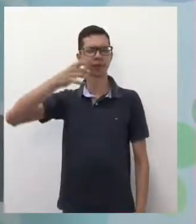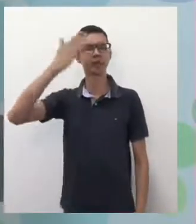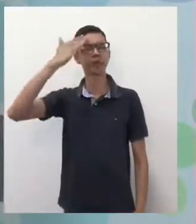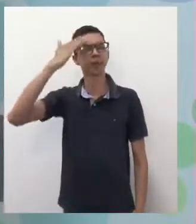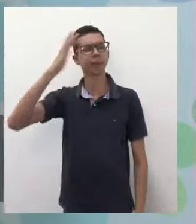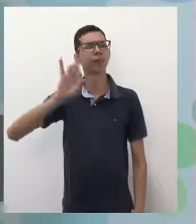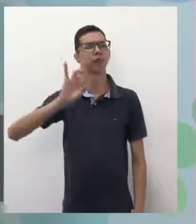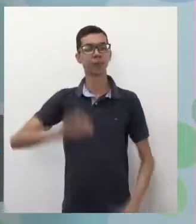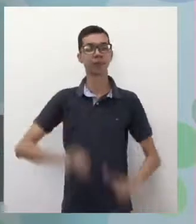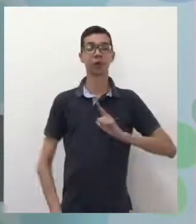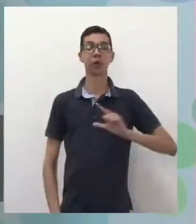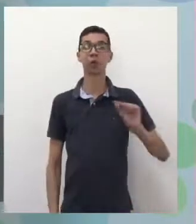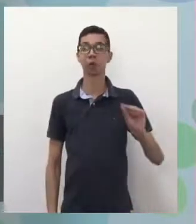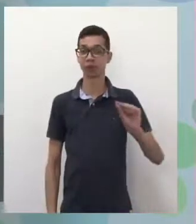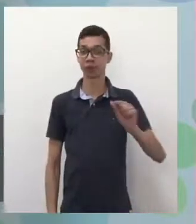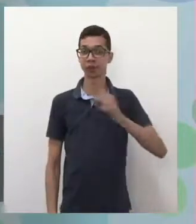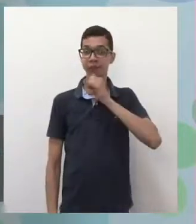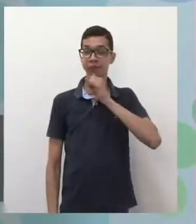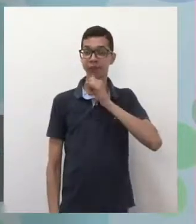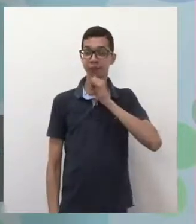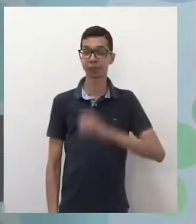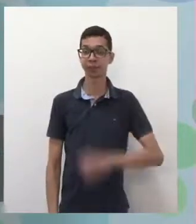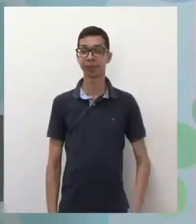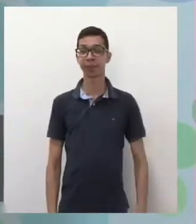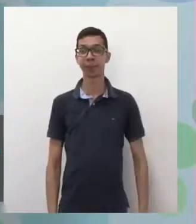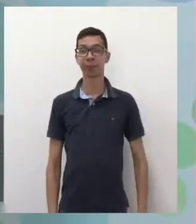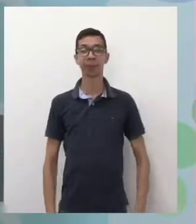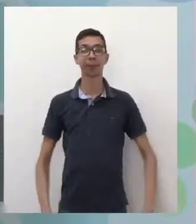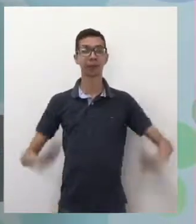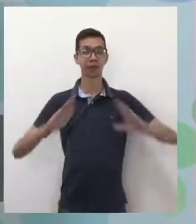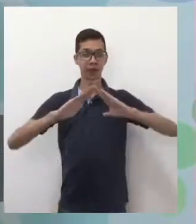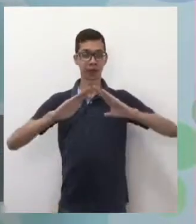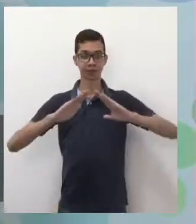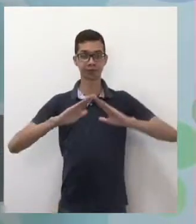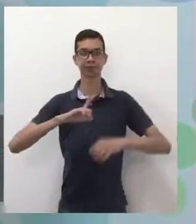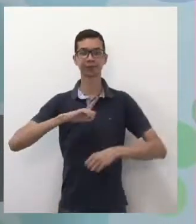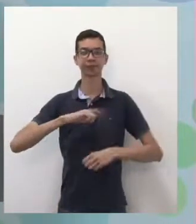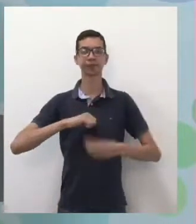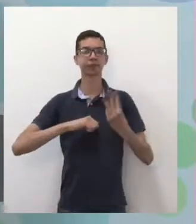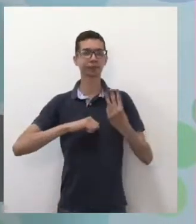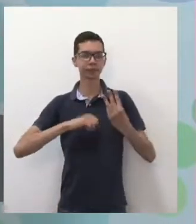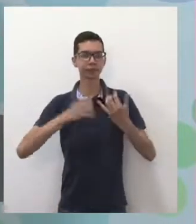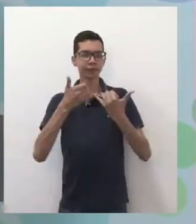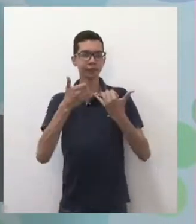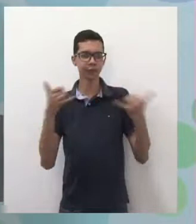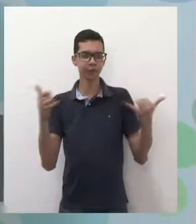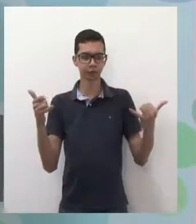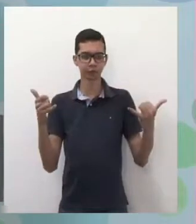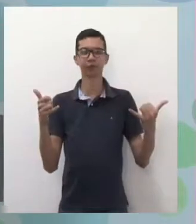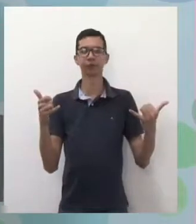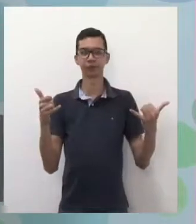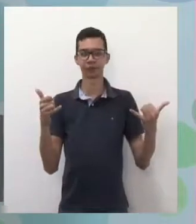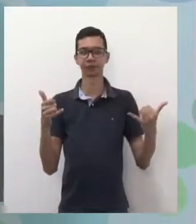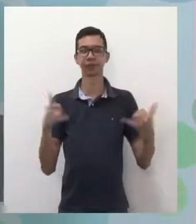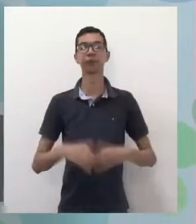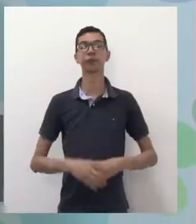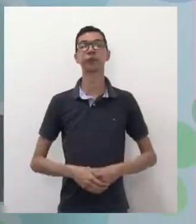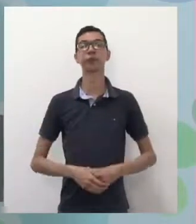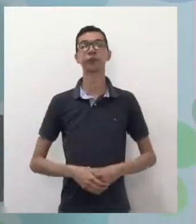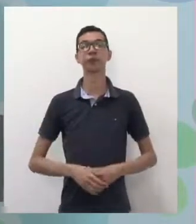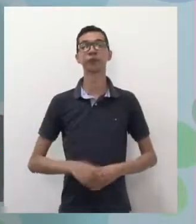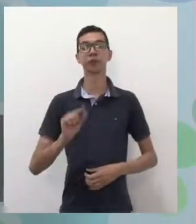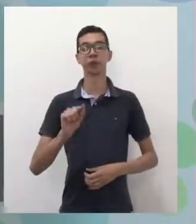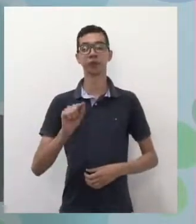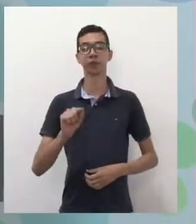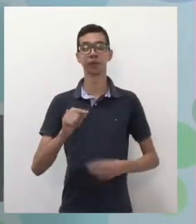gente tem, na ligação elétrica residencial, a gente tem 3 fiozinhos que vêm ali para o nosso relógio.